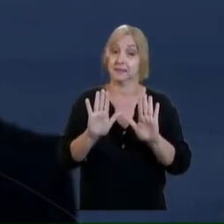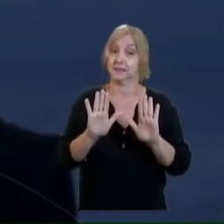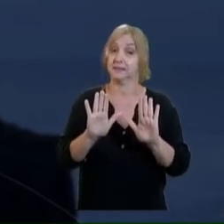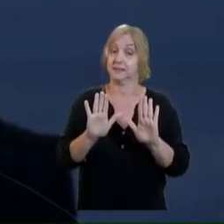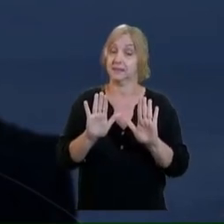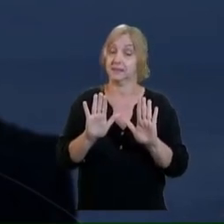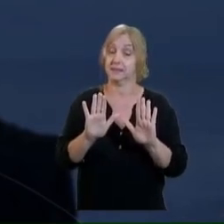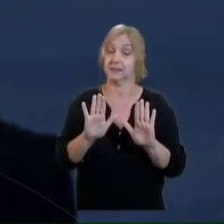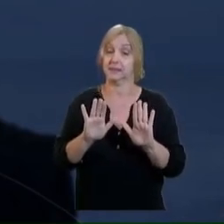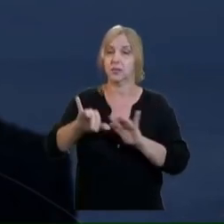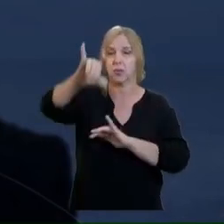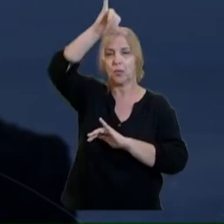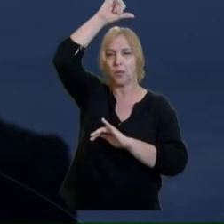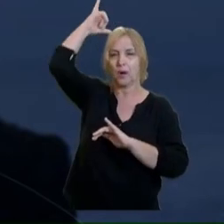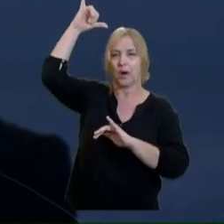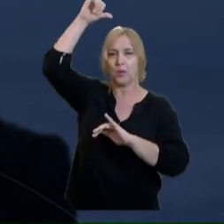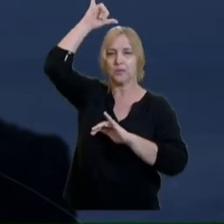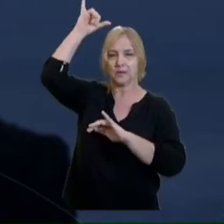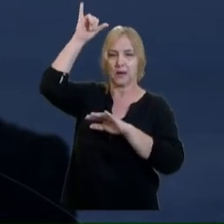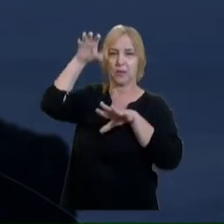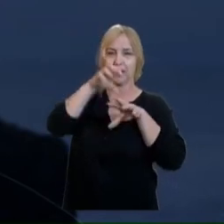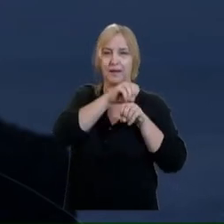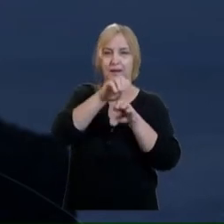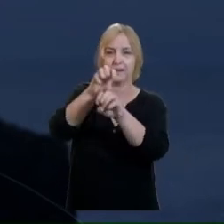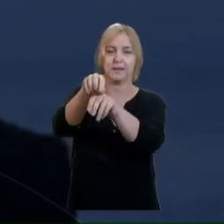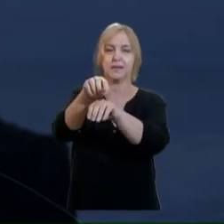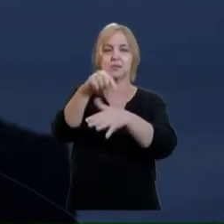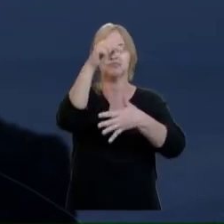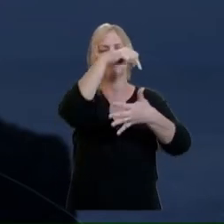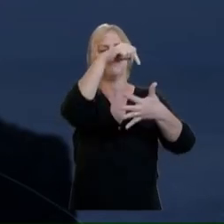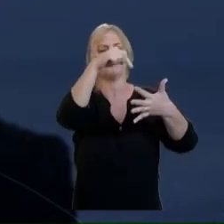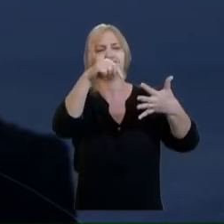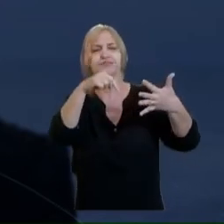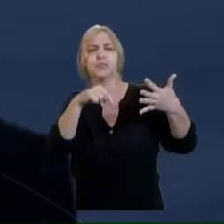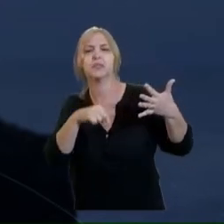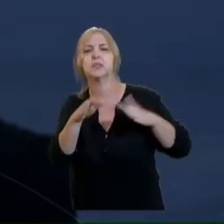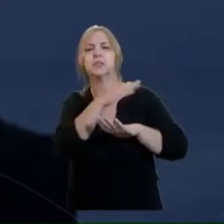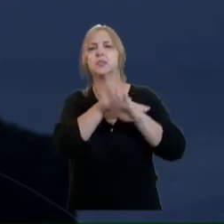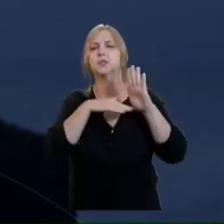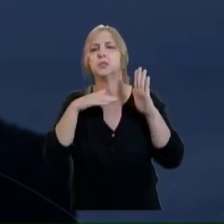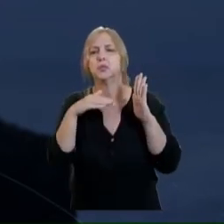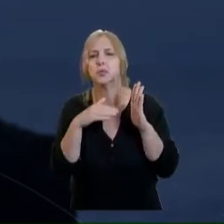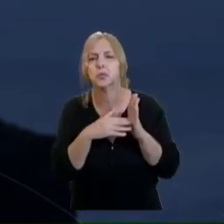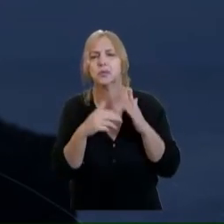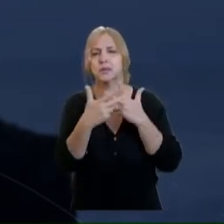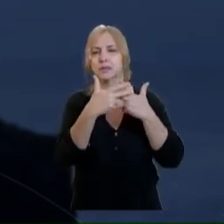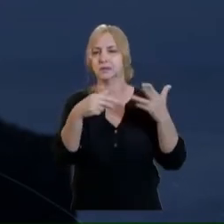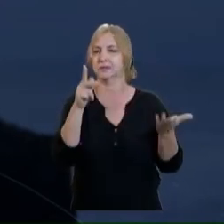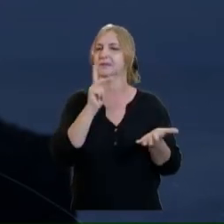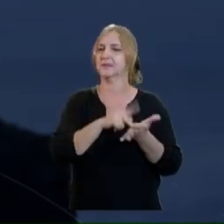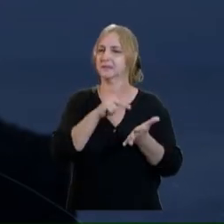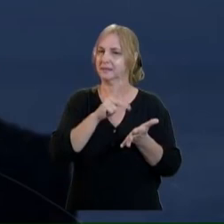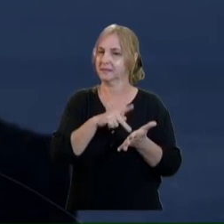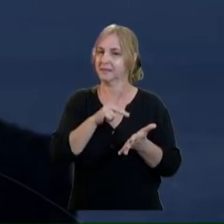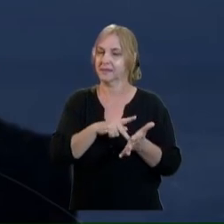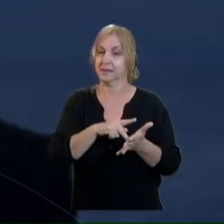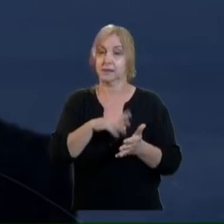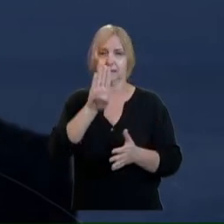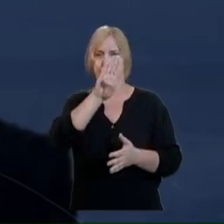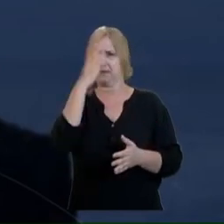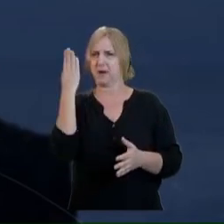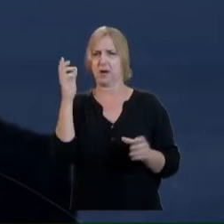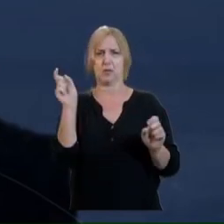mas como a sua unção vos ensina a respeito de todas as coisas, é verdadeira e não é